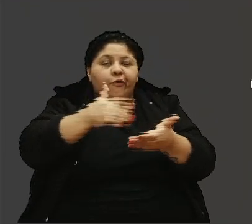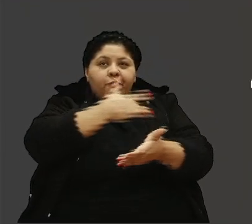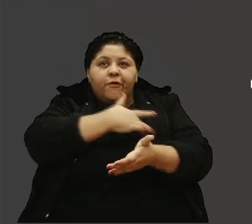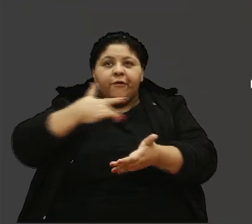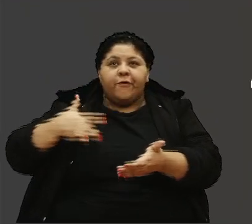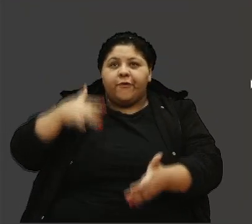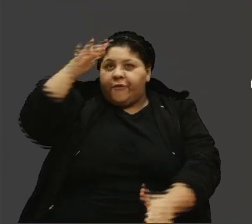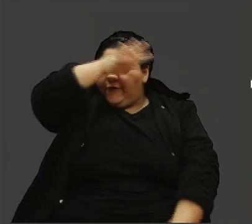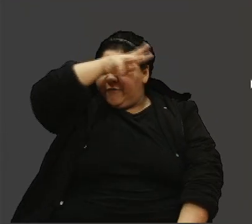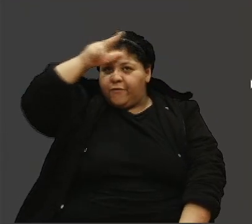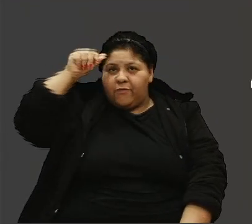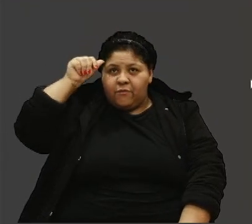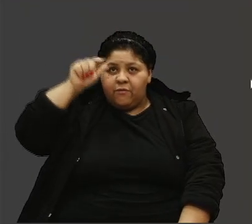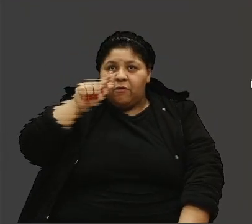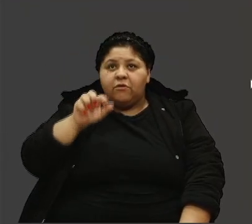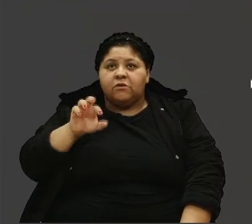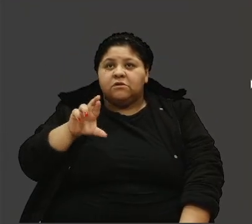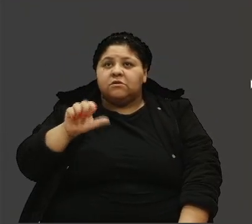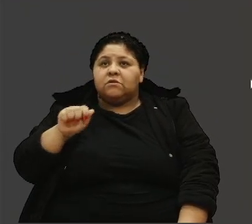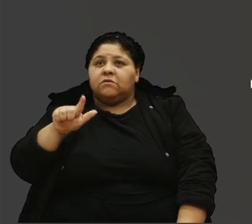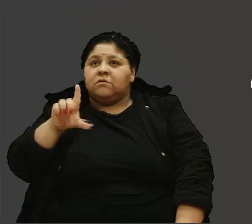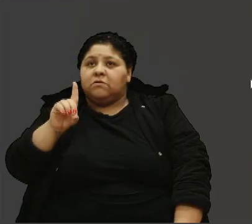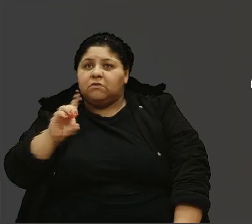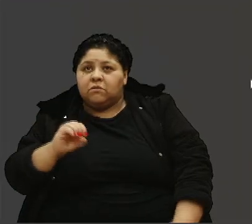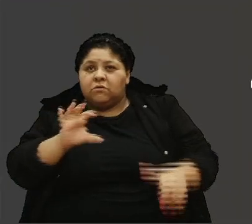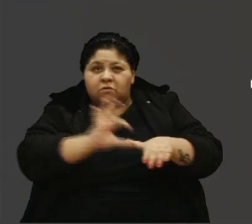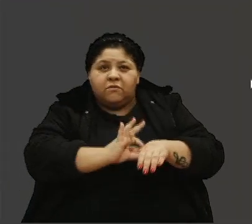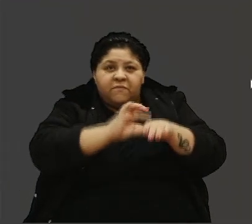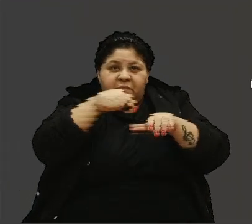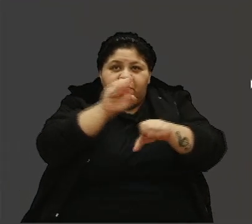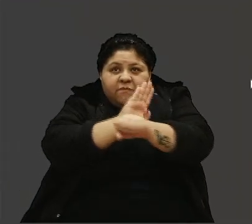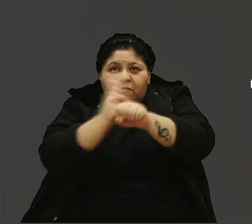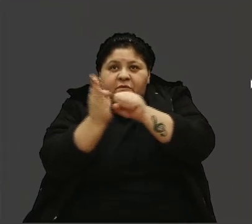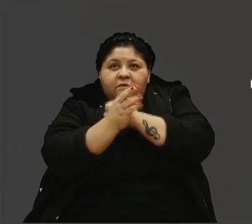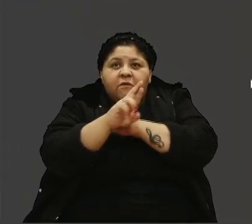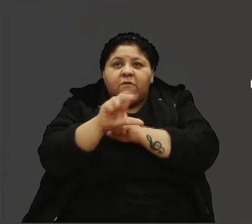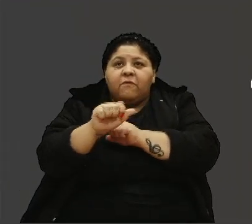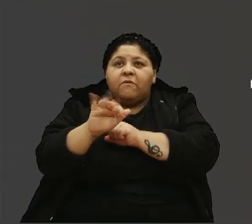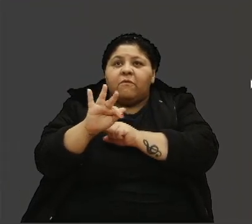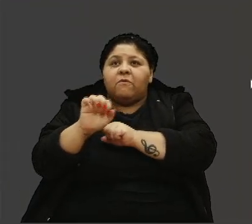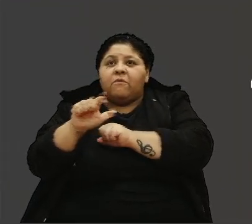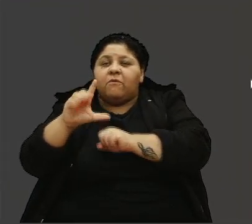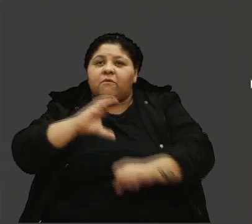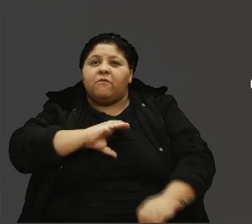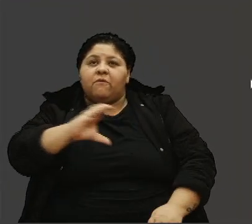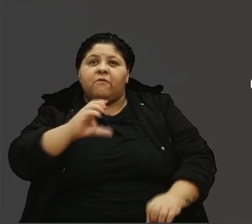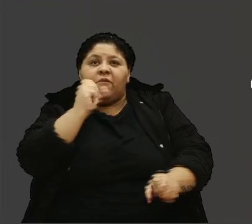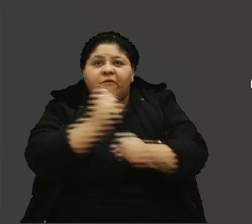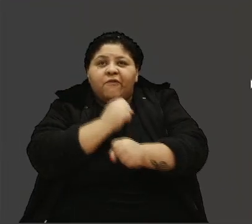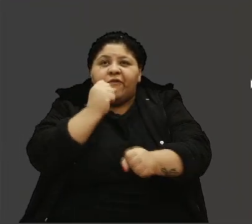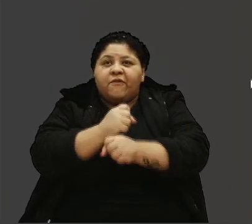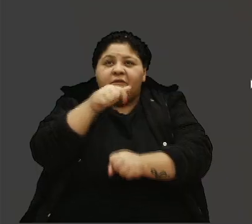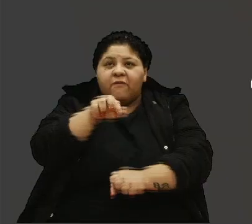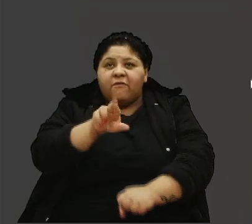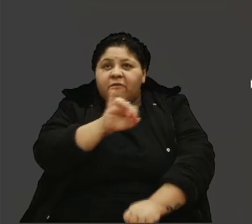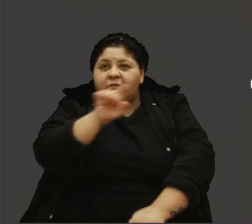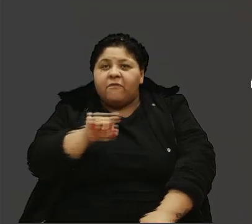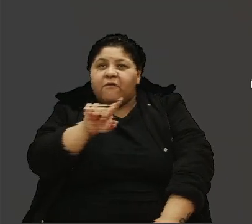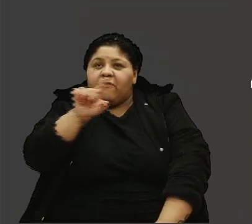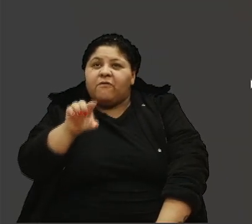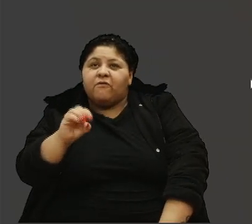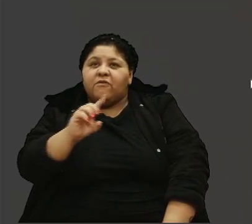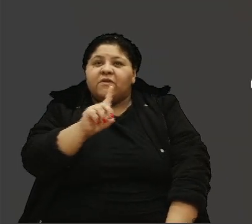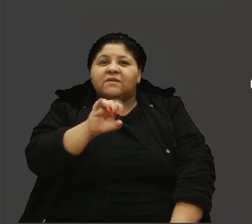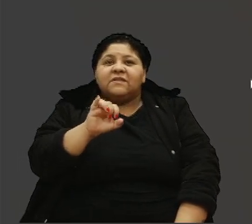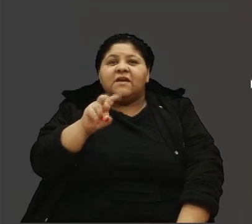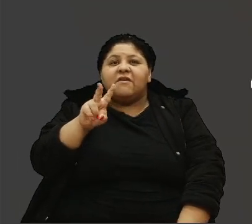do município, Geraldo, uma liderança aqui do bairro, Rafael Loura, e o coordenador das obras aqui do Desvio Risso, o David. Inclusive,